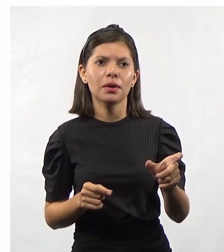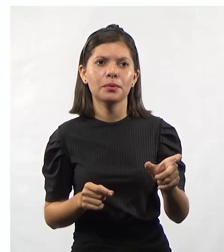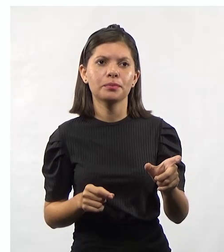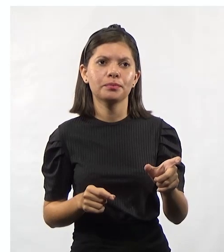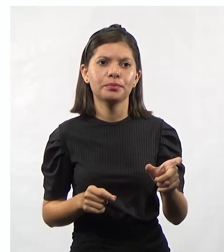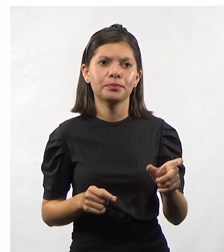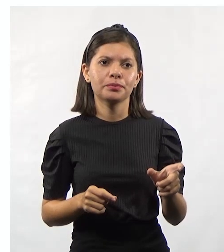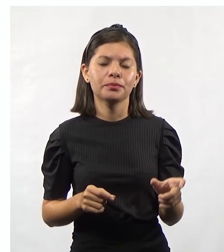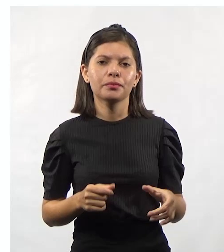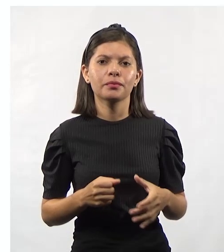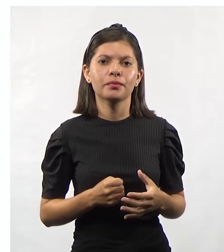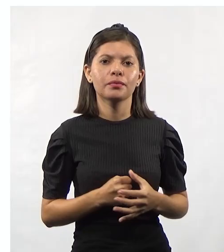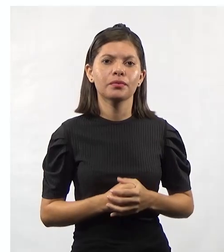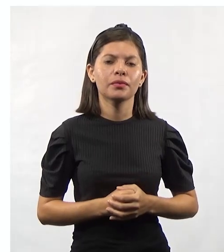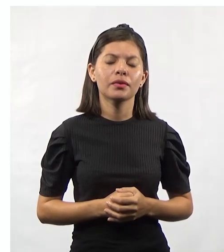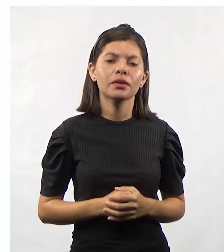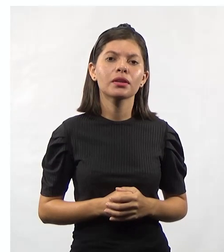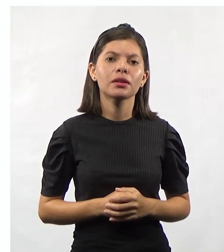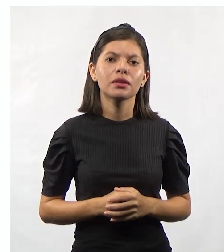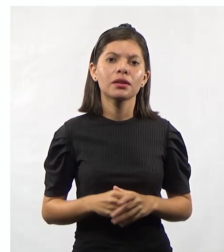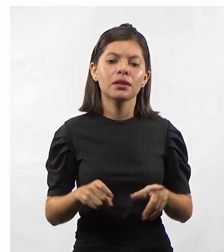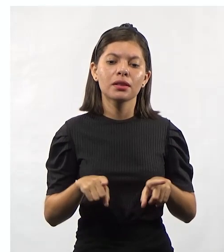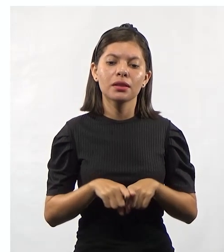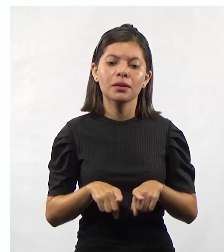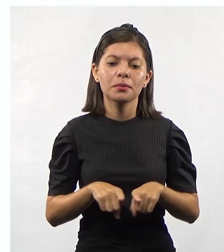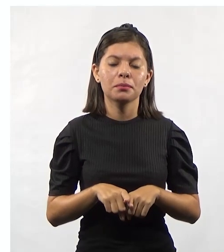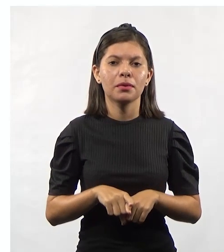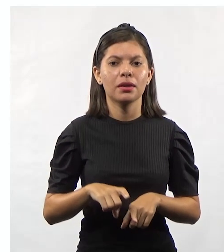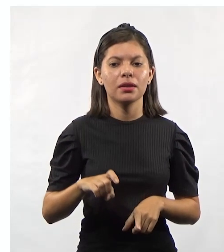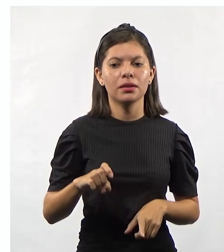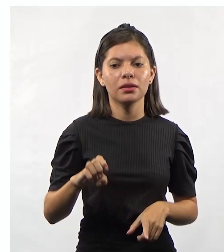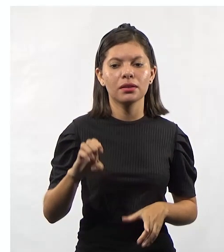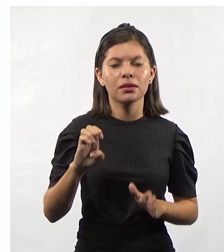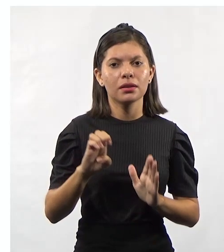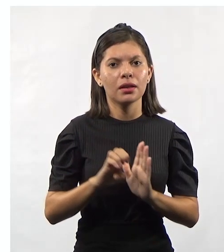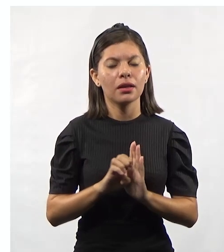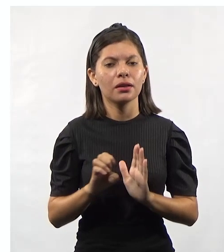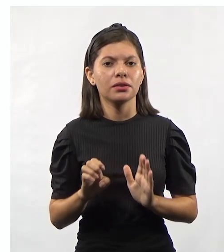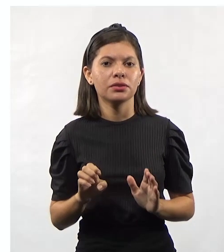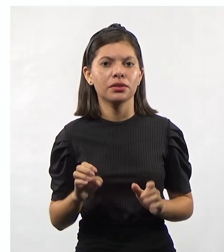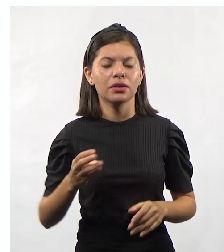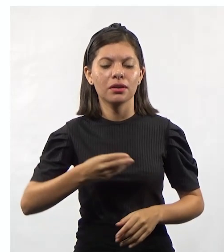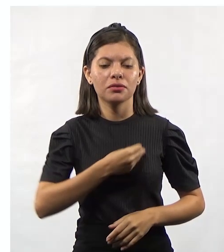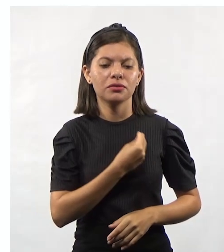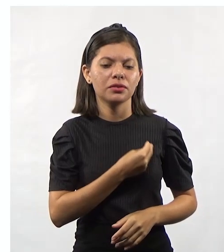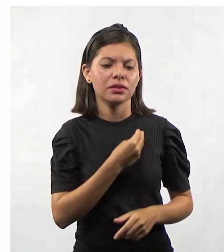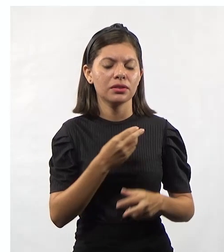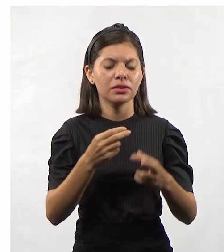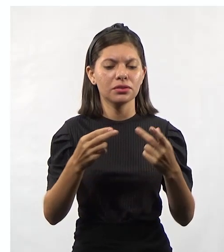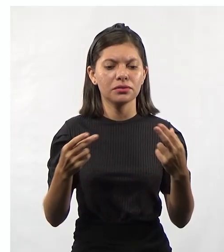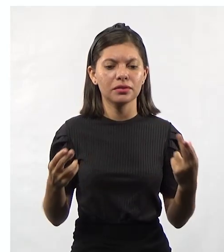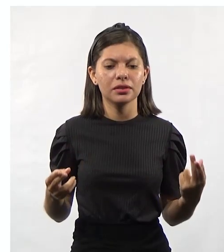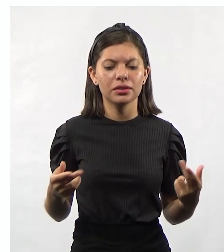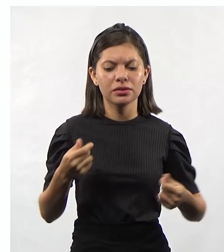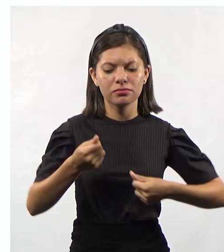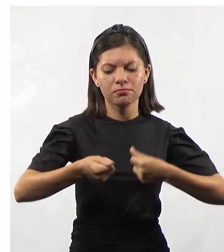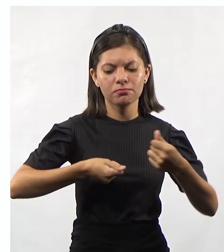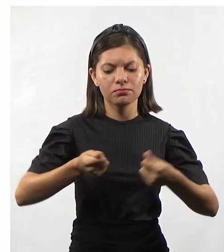com deficiência, né? Mas as questões étnicas, o modo de vida, as